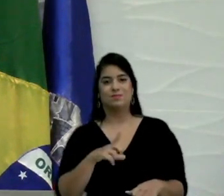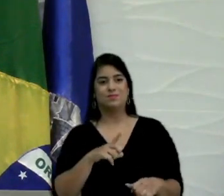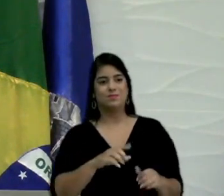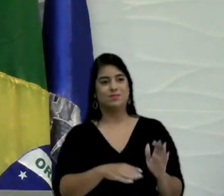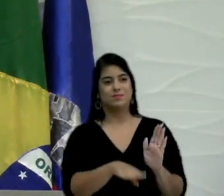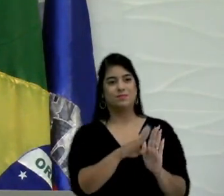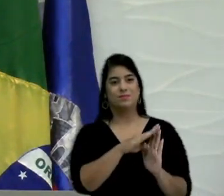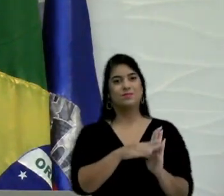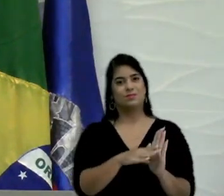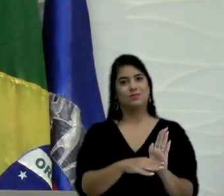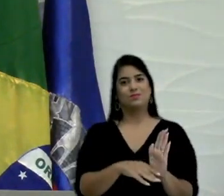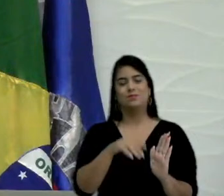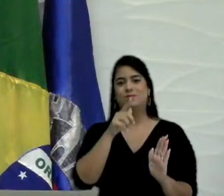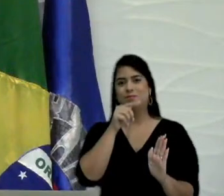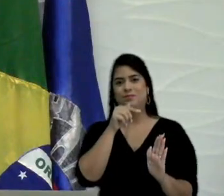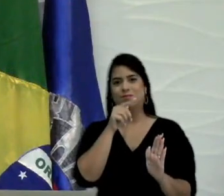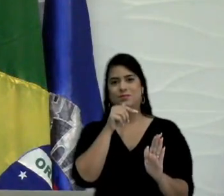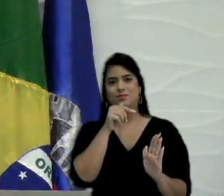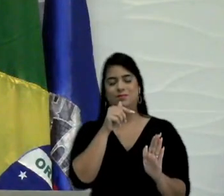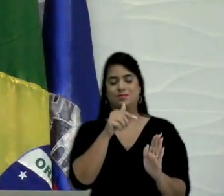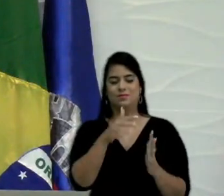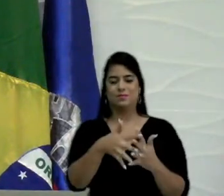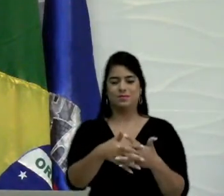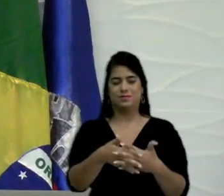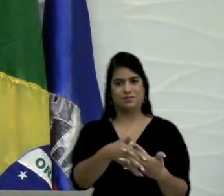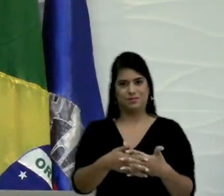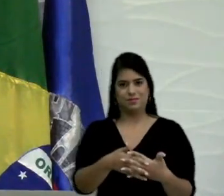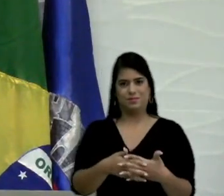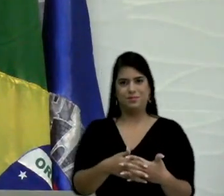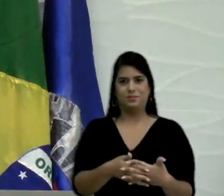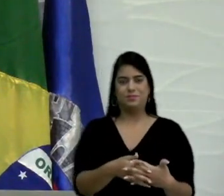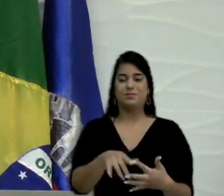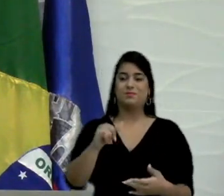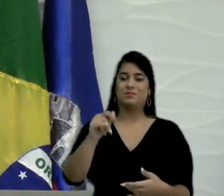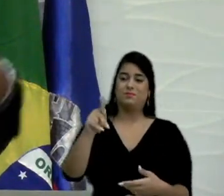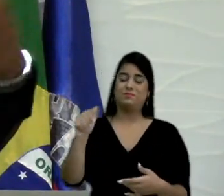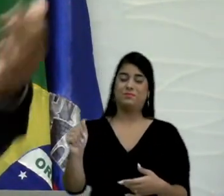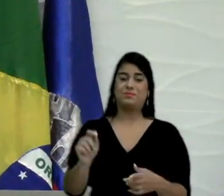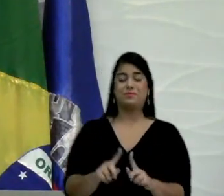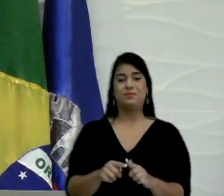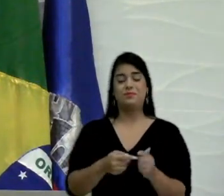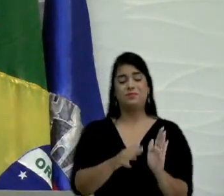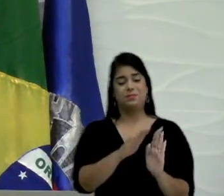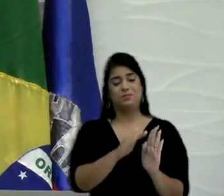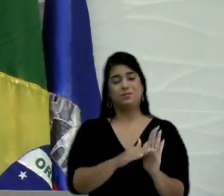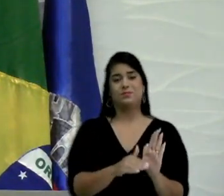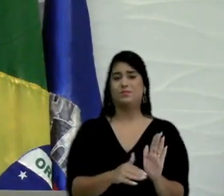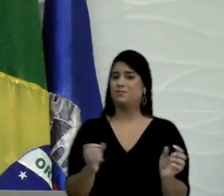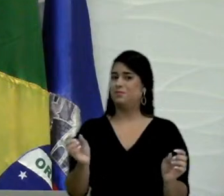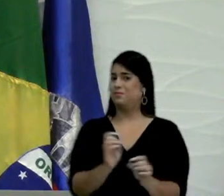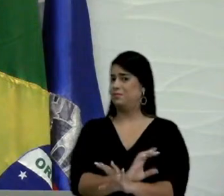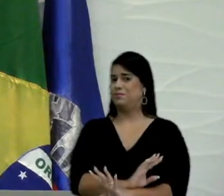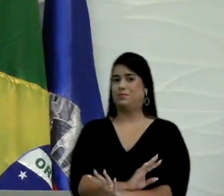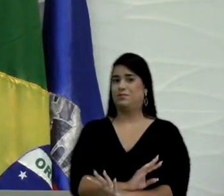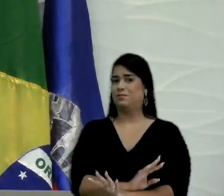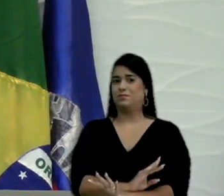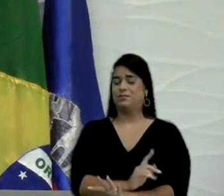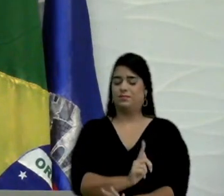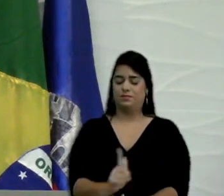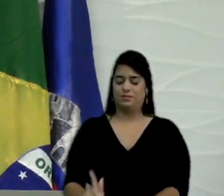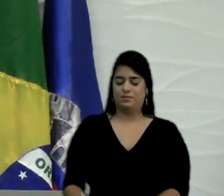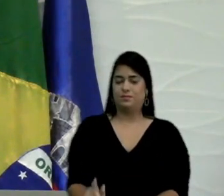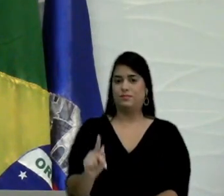pipa pelo Ipa e esse esse programa foi extinto né aí no tempo do ex governador Paulo